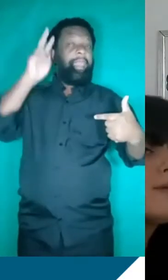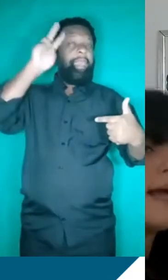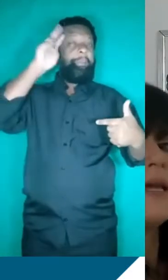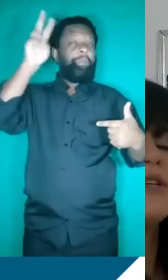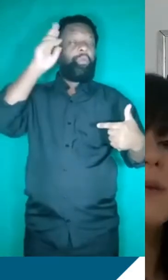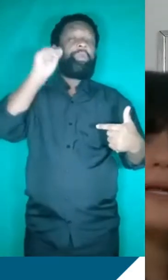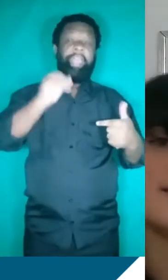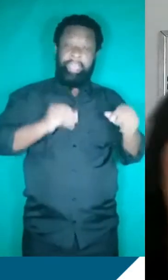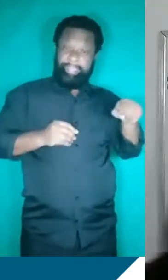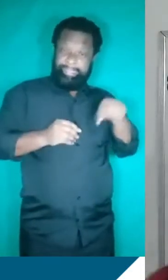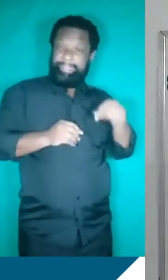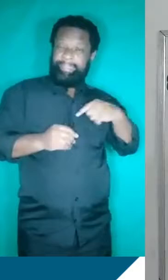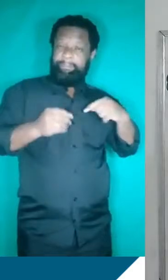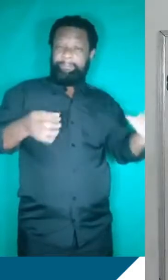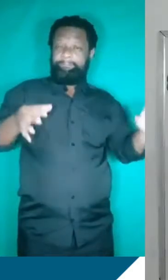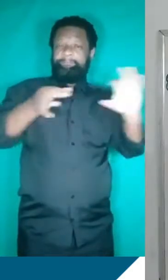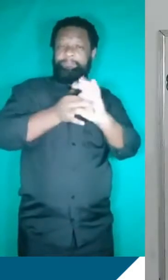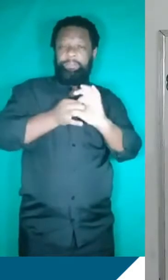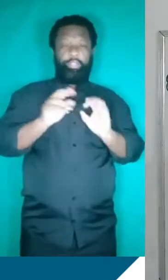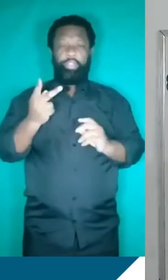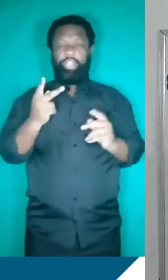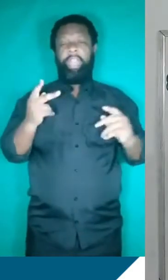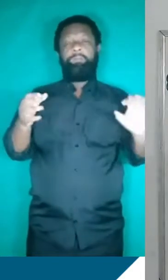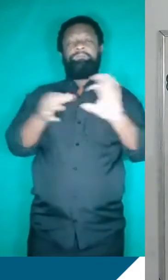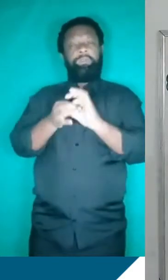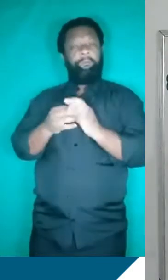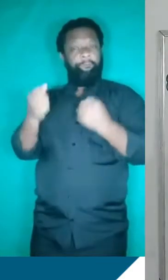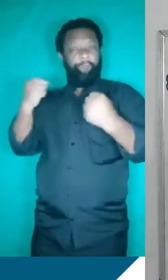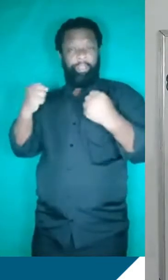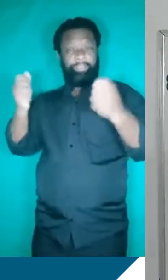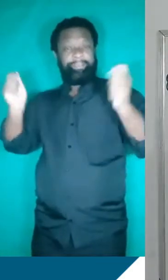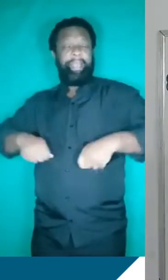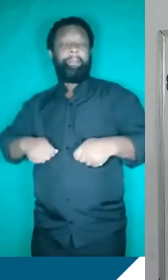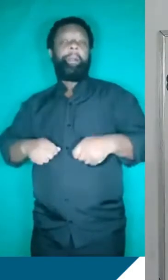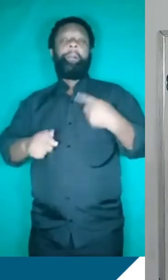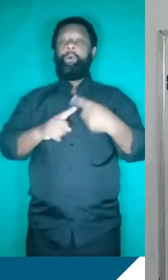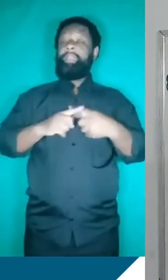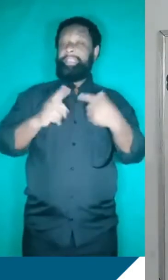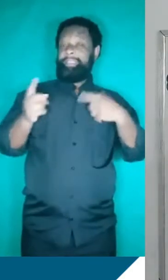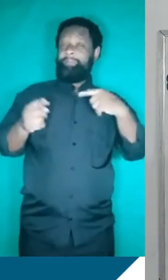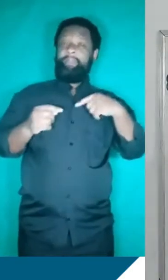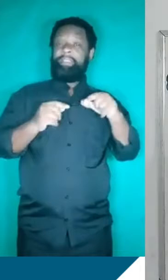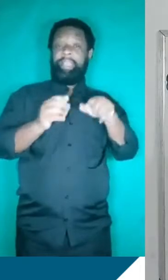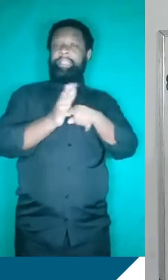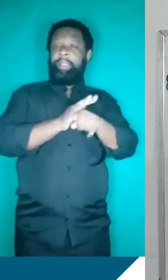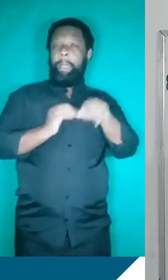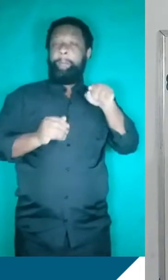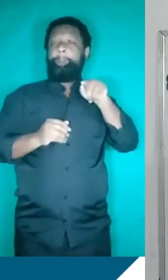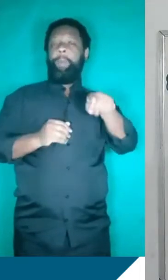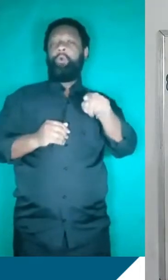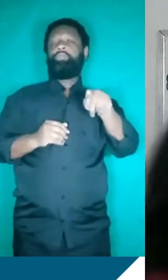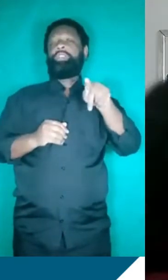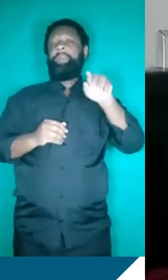tipo consegue estabelecer ligações de hidrogênio com uma outra molécula igual a ela, já que nós estamos analisando pontos de